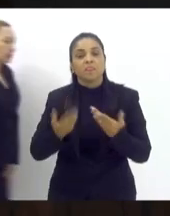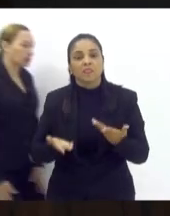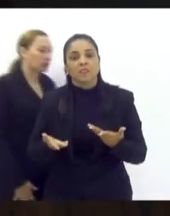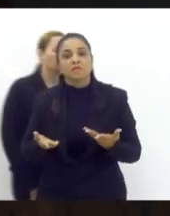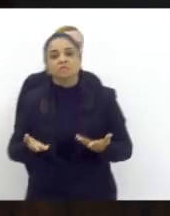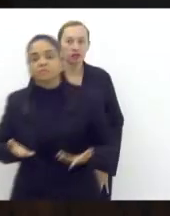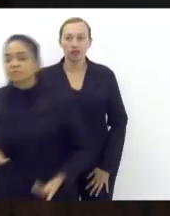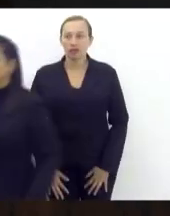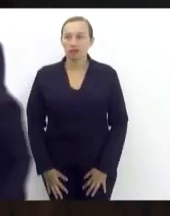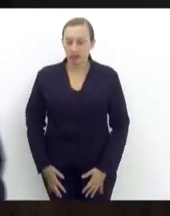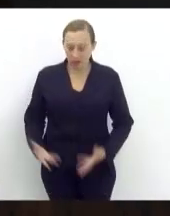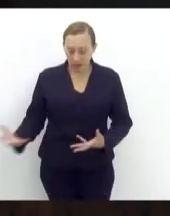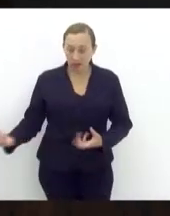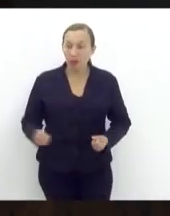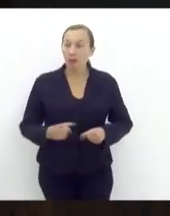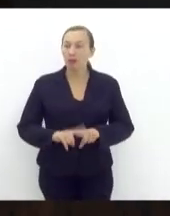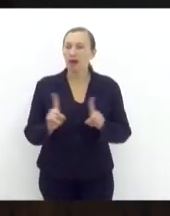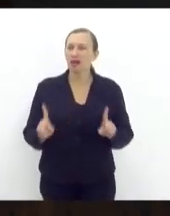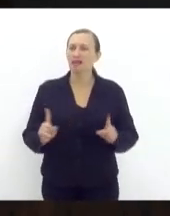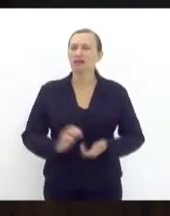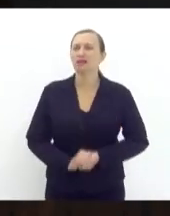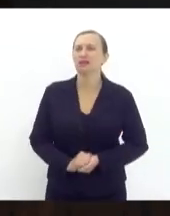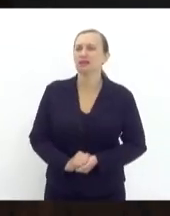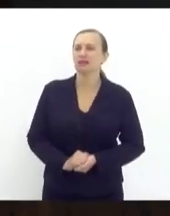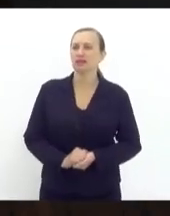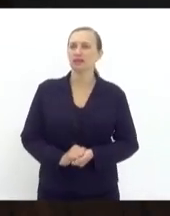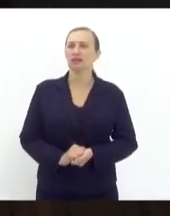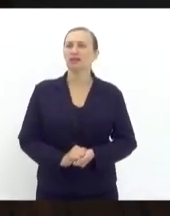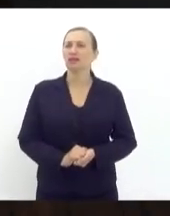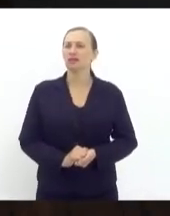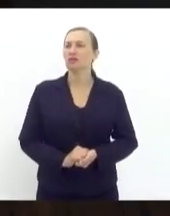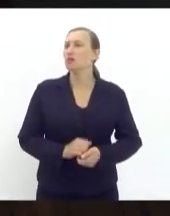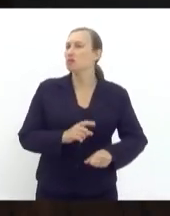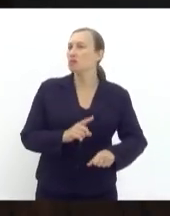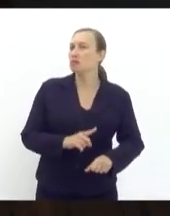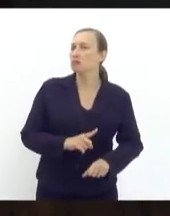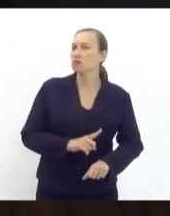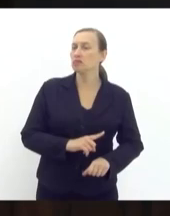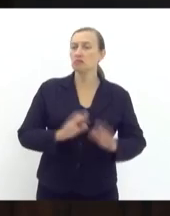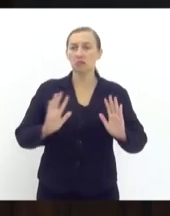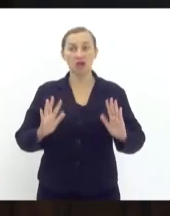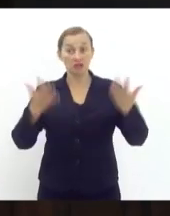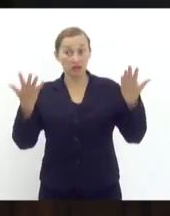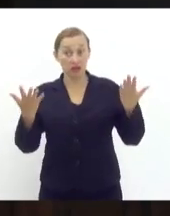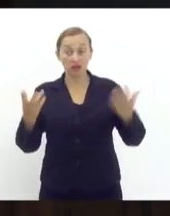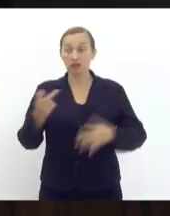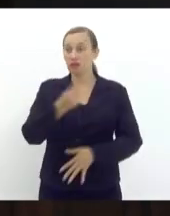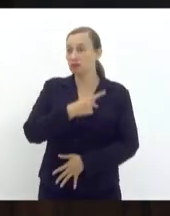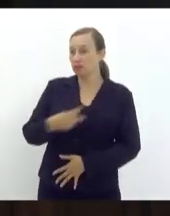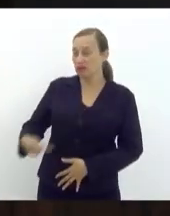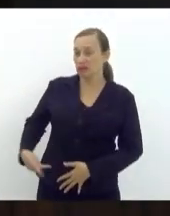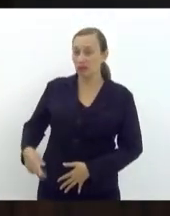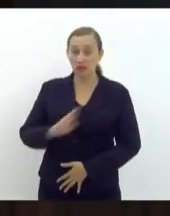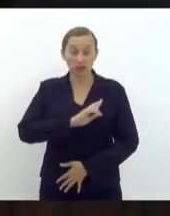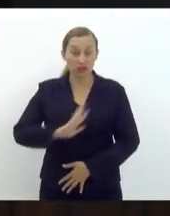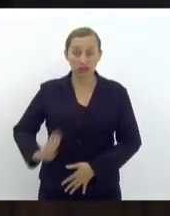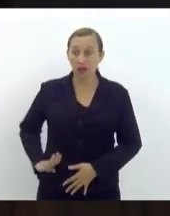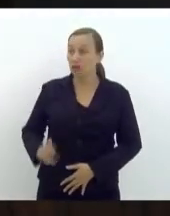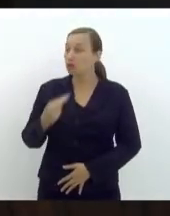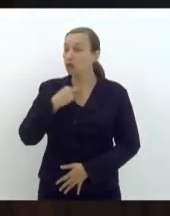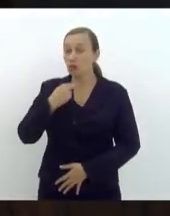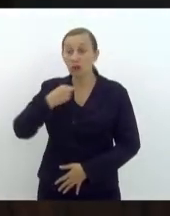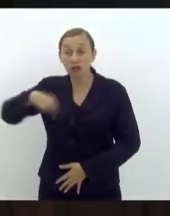recebe mas eram um evento onde o Presidente Rodrigo Bacelar não pode estar me pediu para